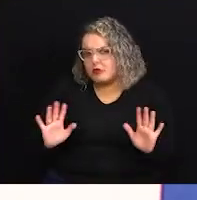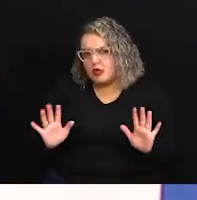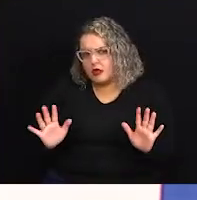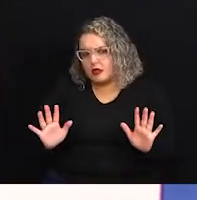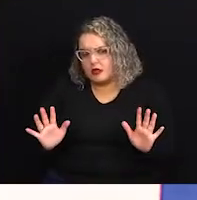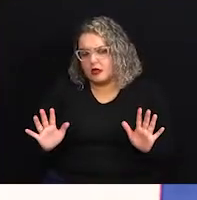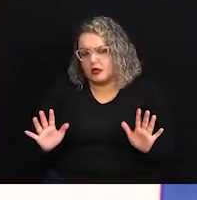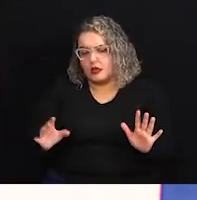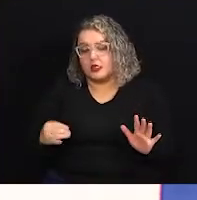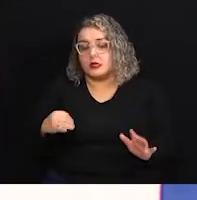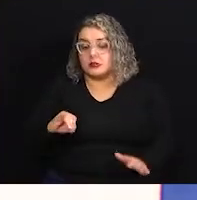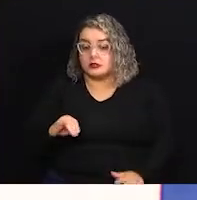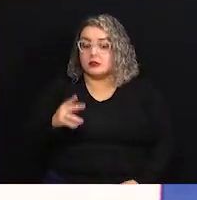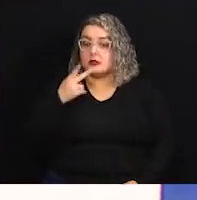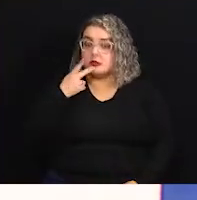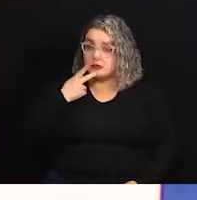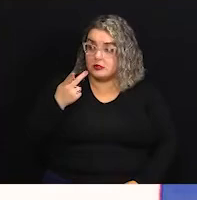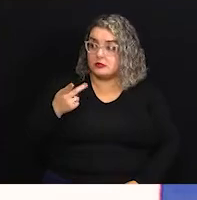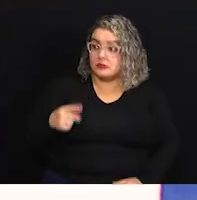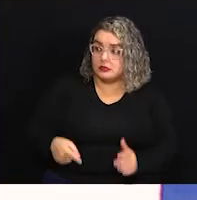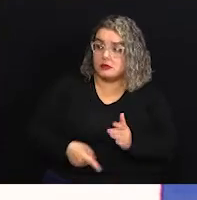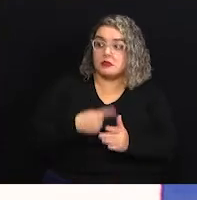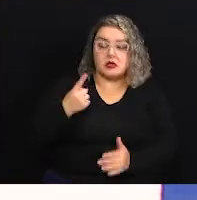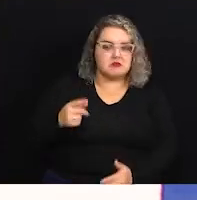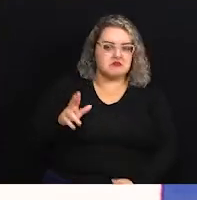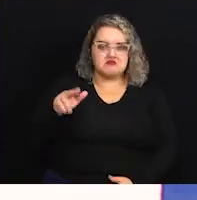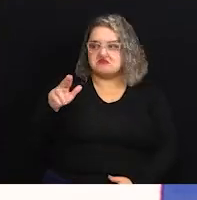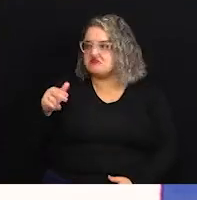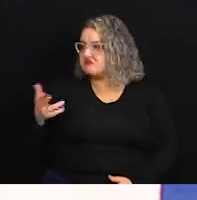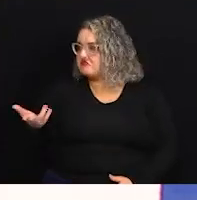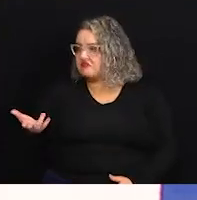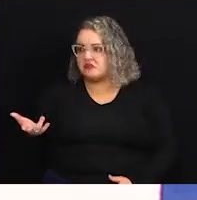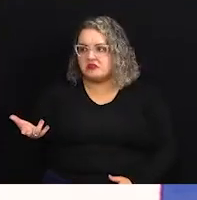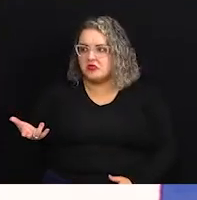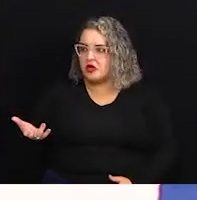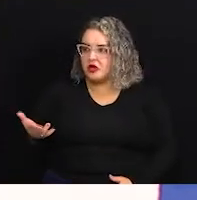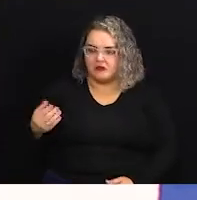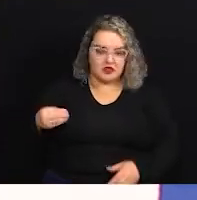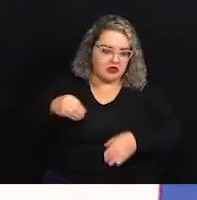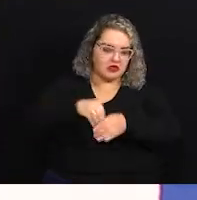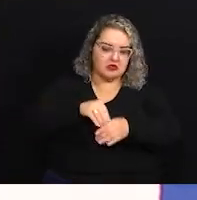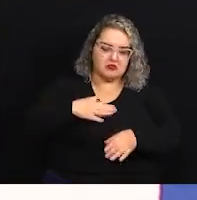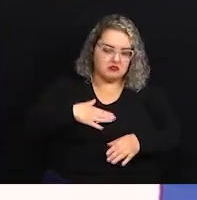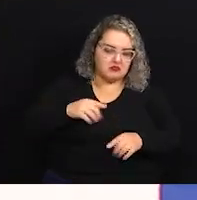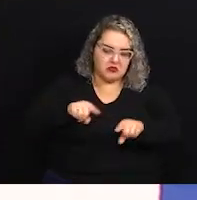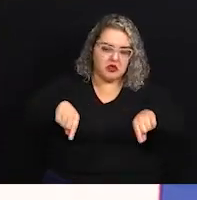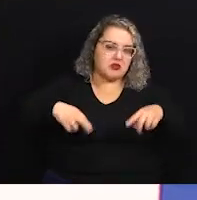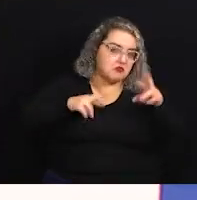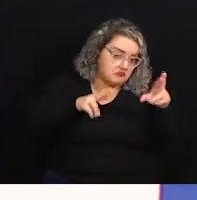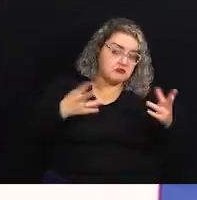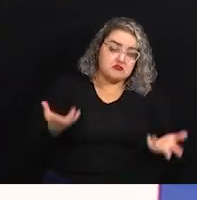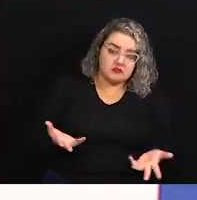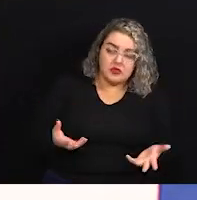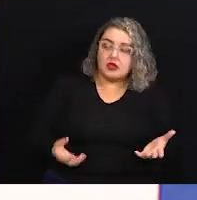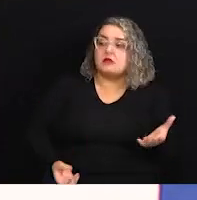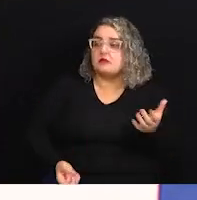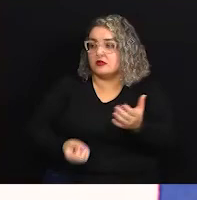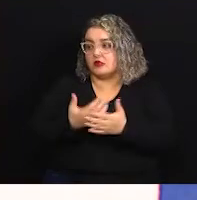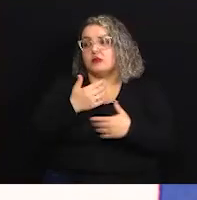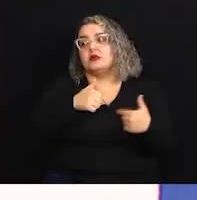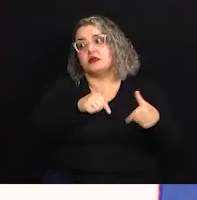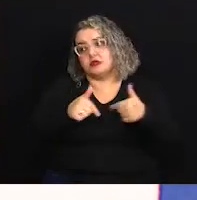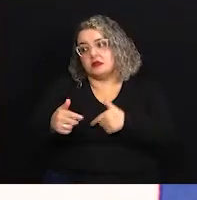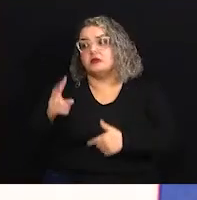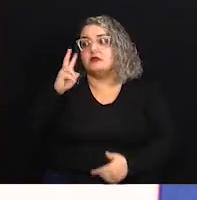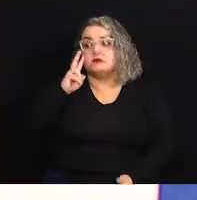E se eu contar para você que essa primeira peça nunca decorou meu quarto, mas ela deu origem a esse trabalho todo